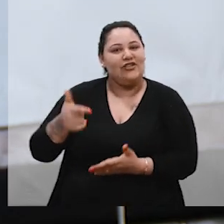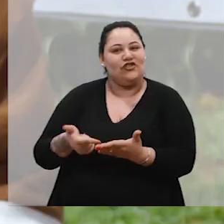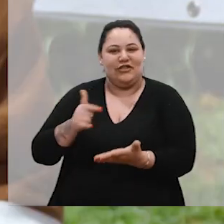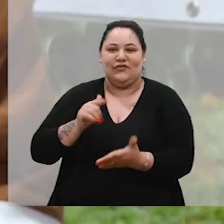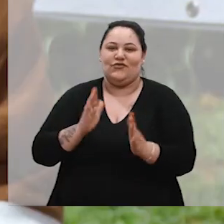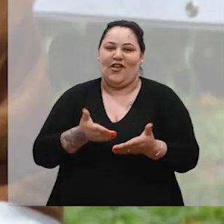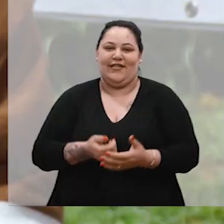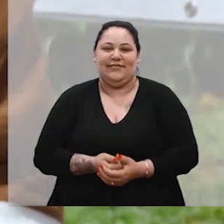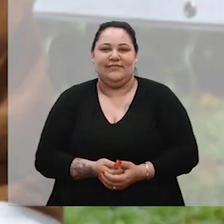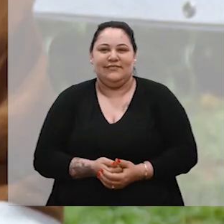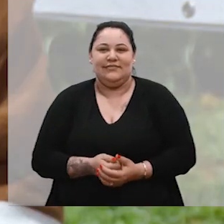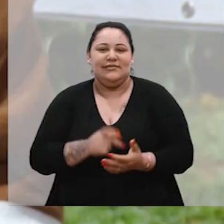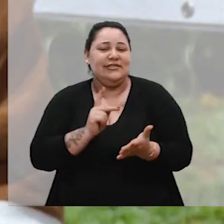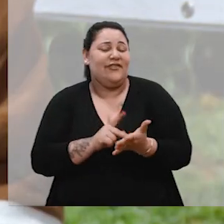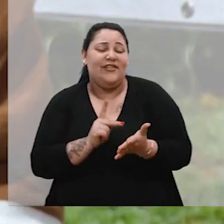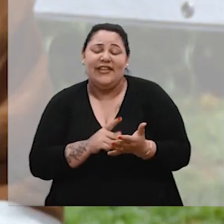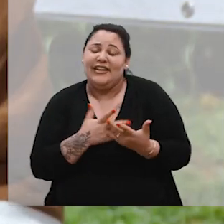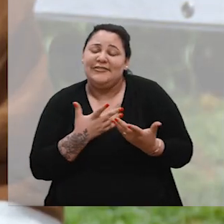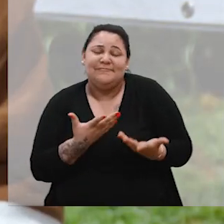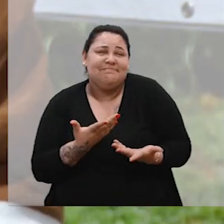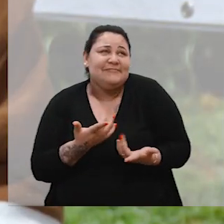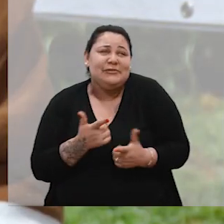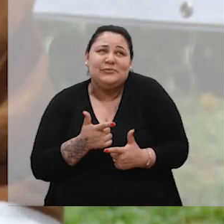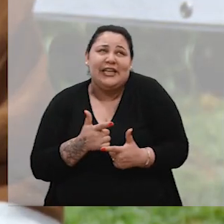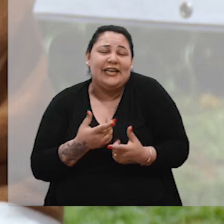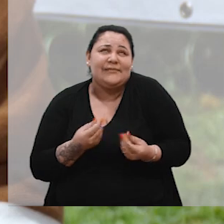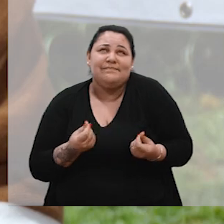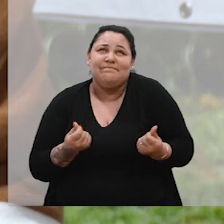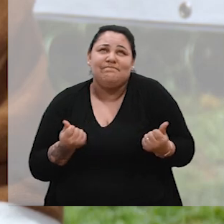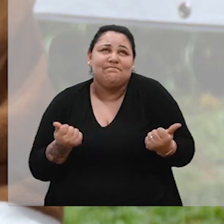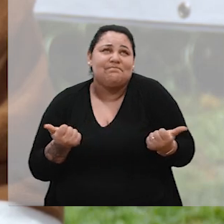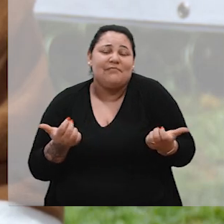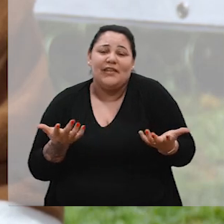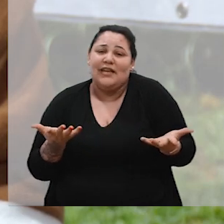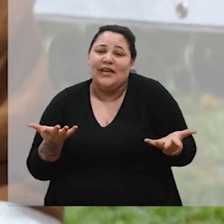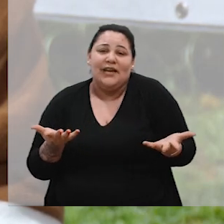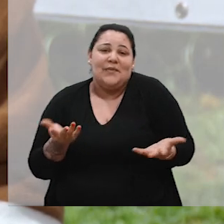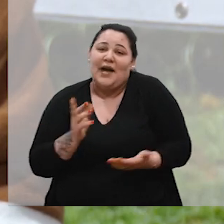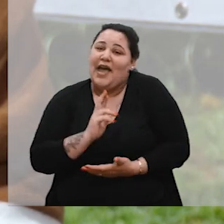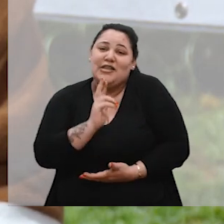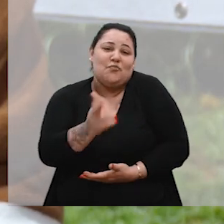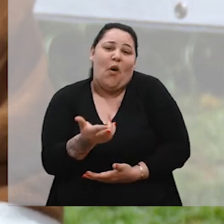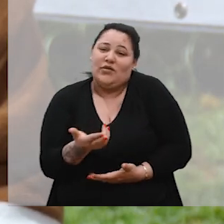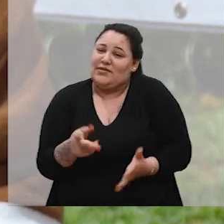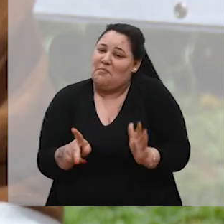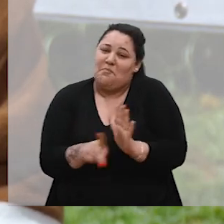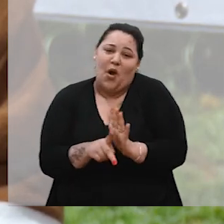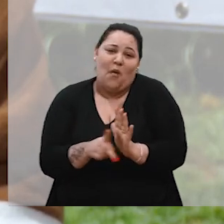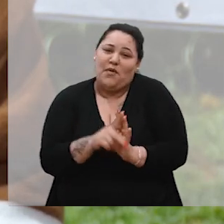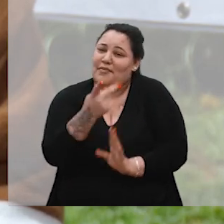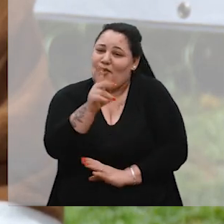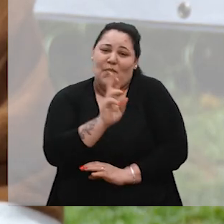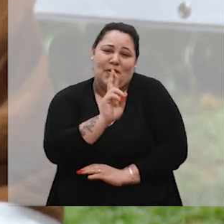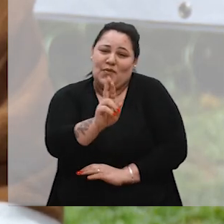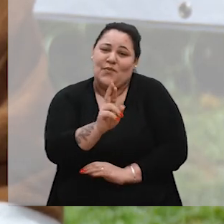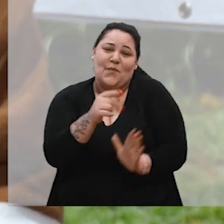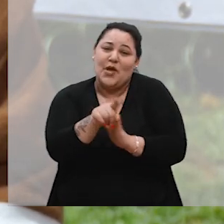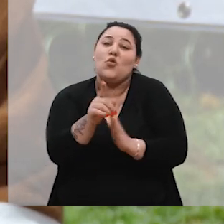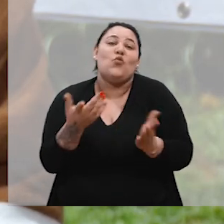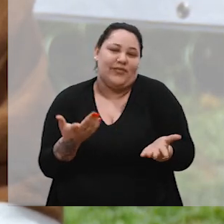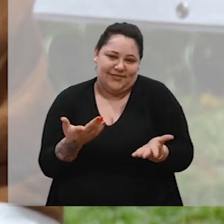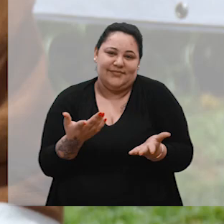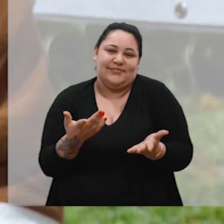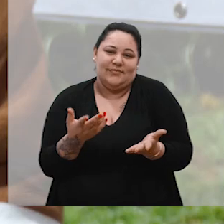7 livros. Na verdade, Vânia, não existe uma resposta específica para essa tua